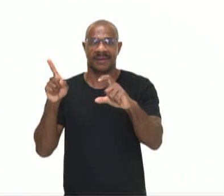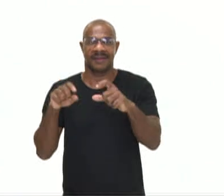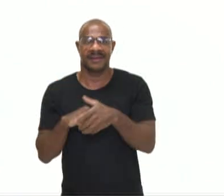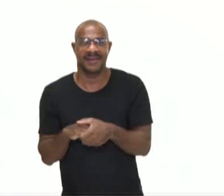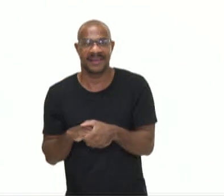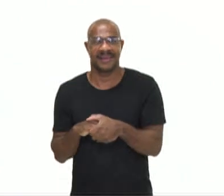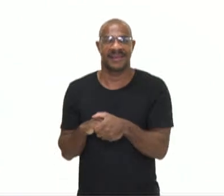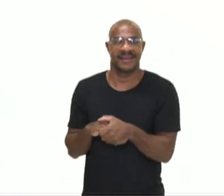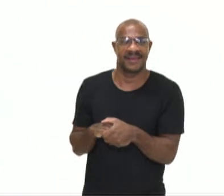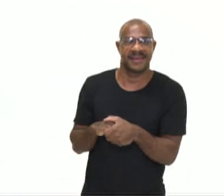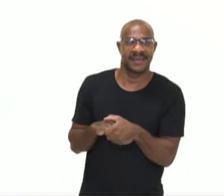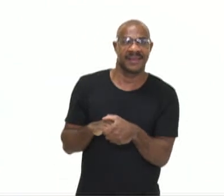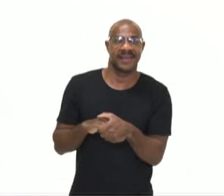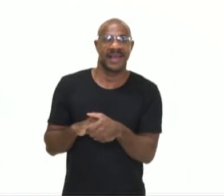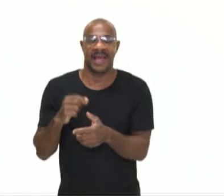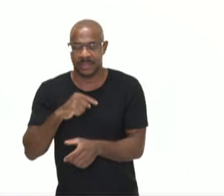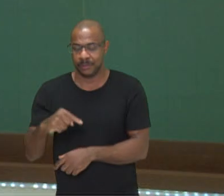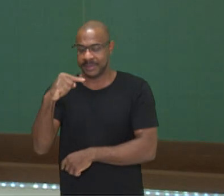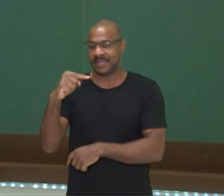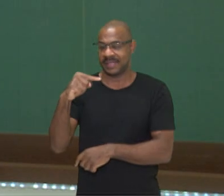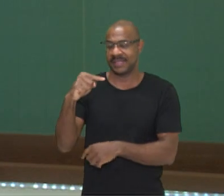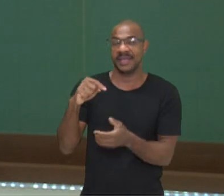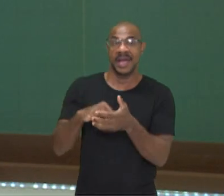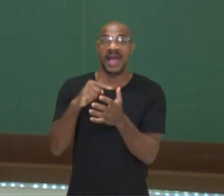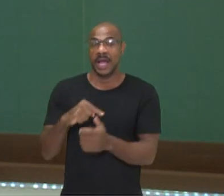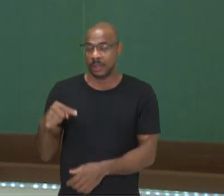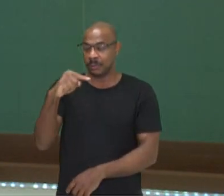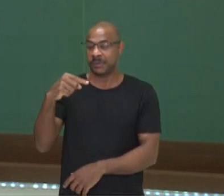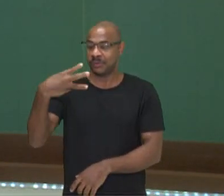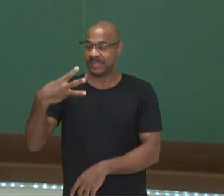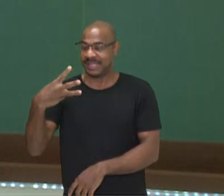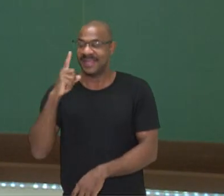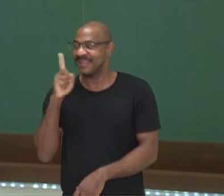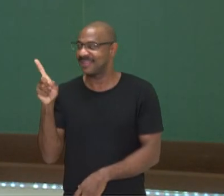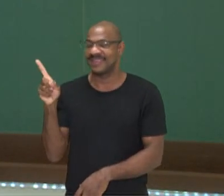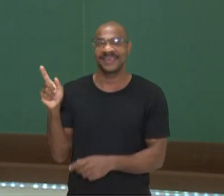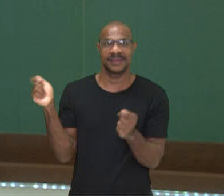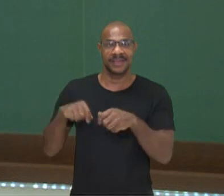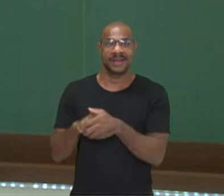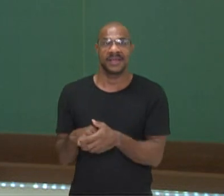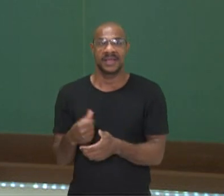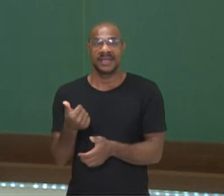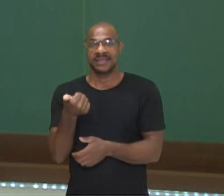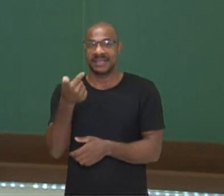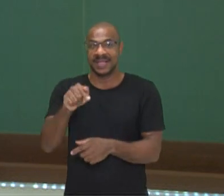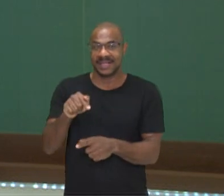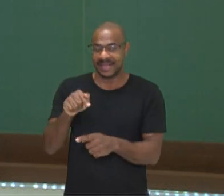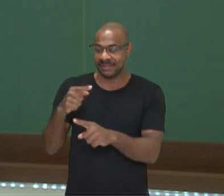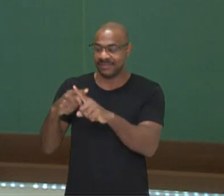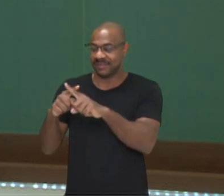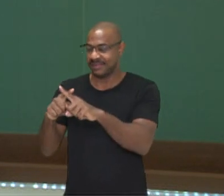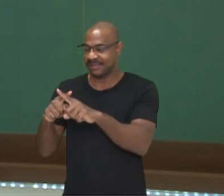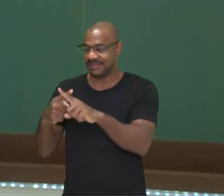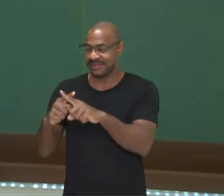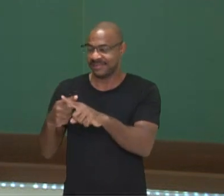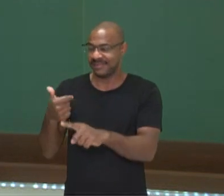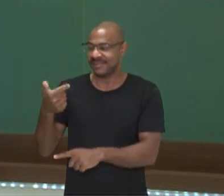que eu fiz? Do resultado, então olha aqui, ó, desse conjuntinho de operações aqui, eu dividi por